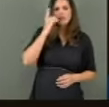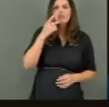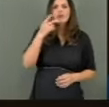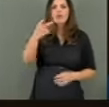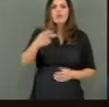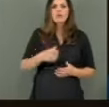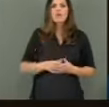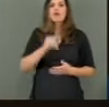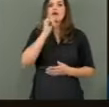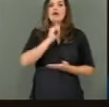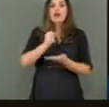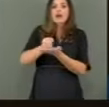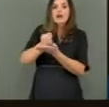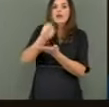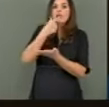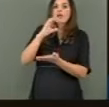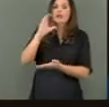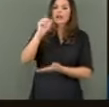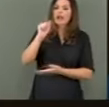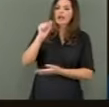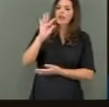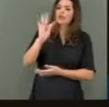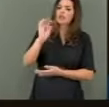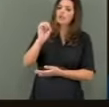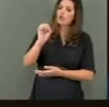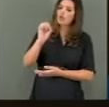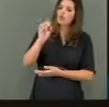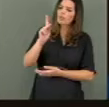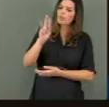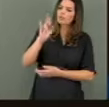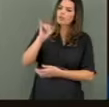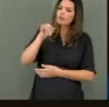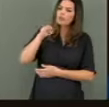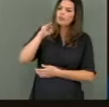como exemplo o remédio Catopril. Ele é